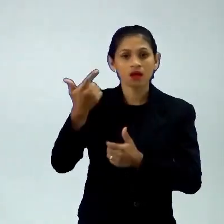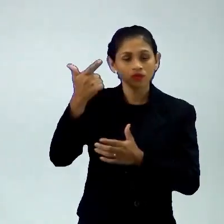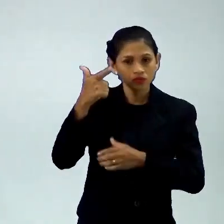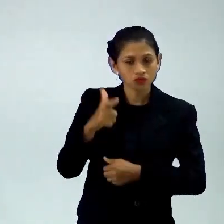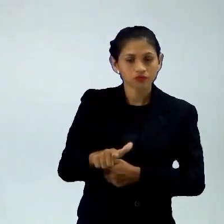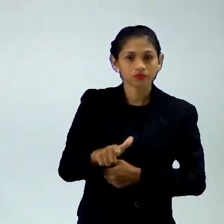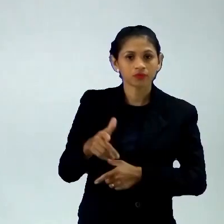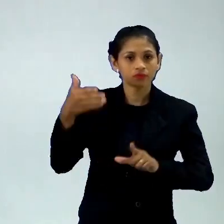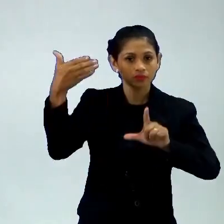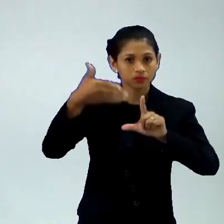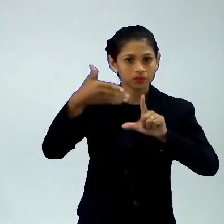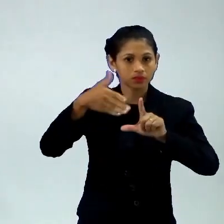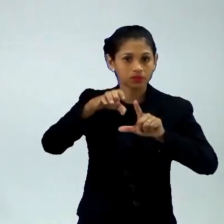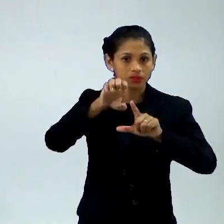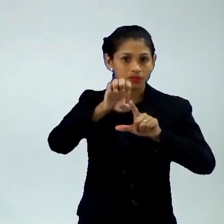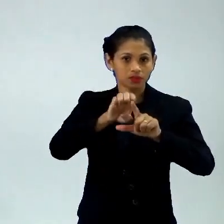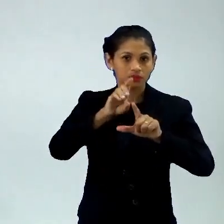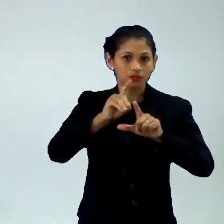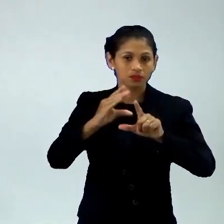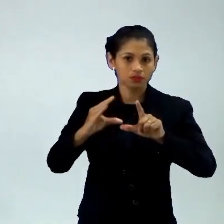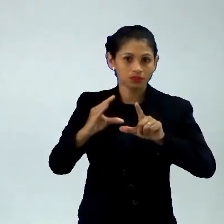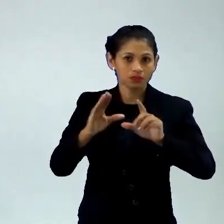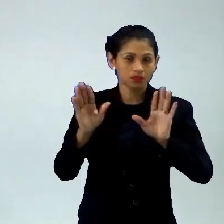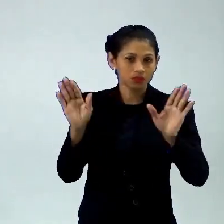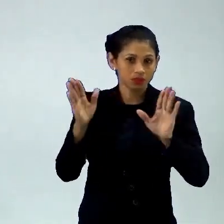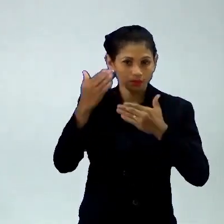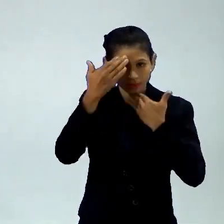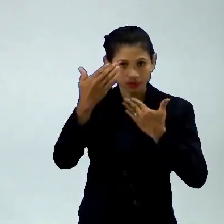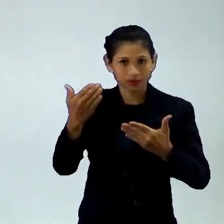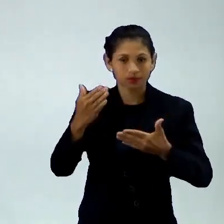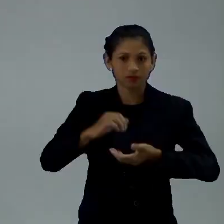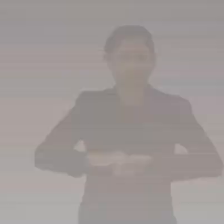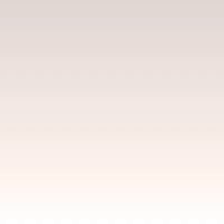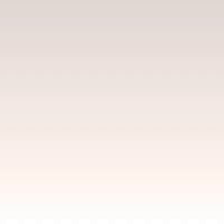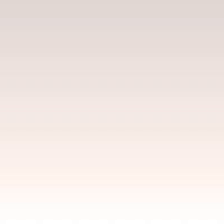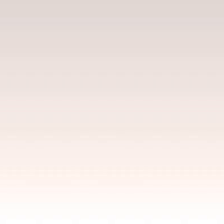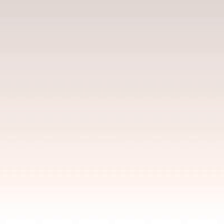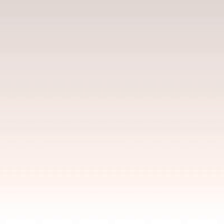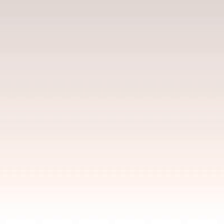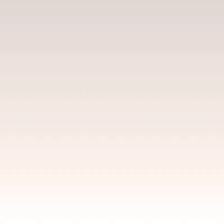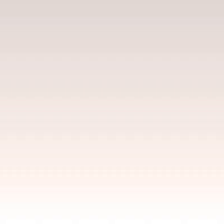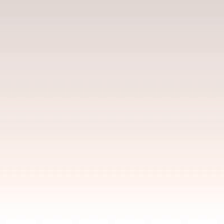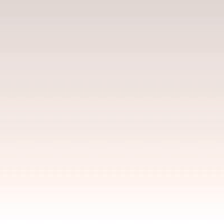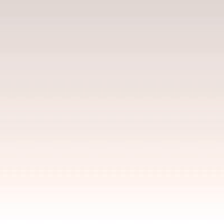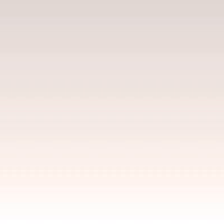essa aula novamente na plataforma Eduque Acre. Obrigada.